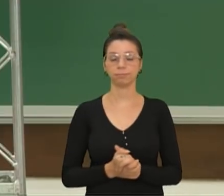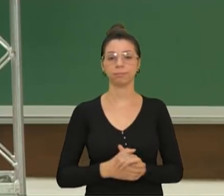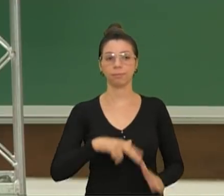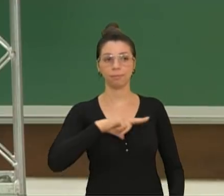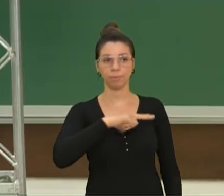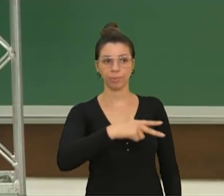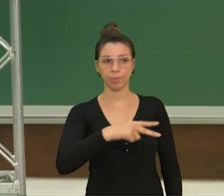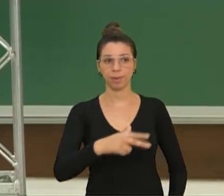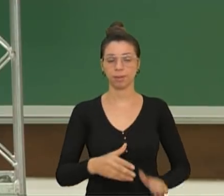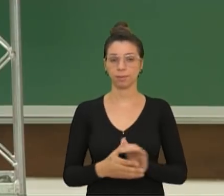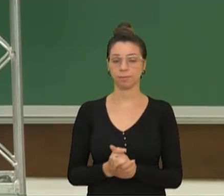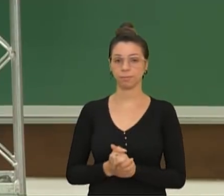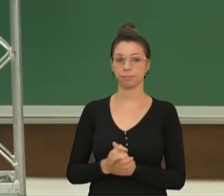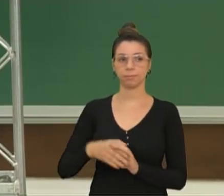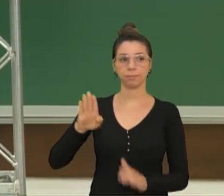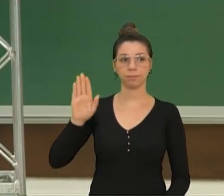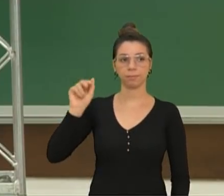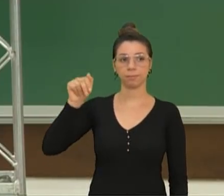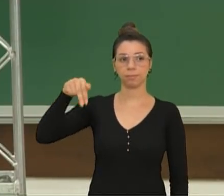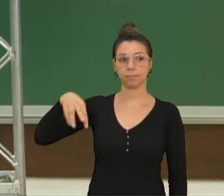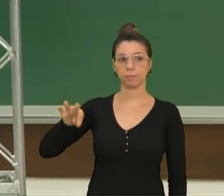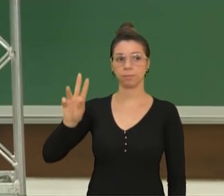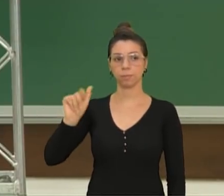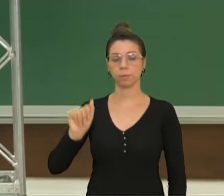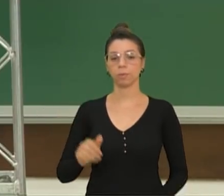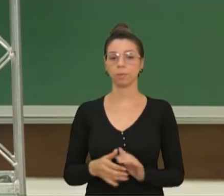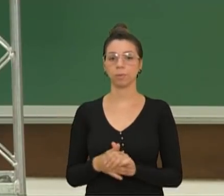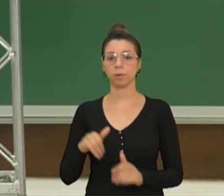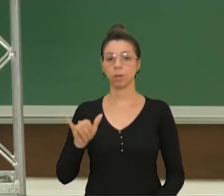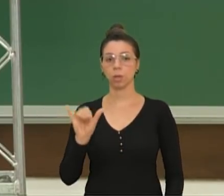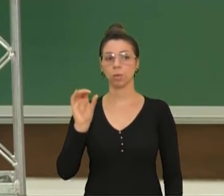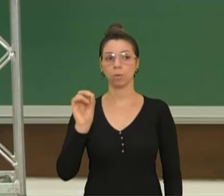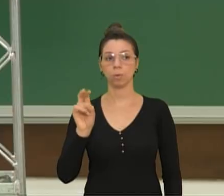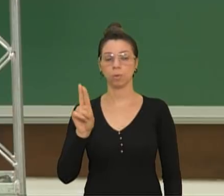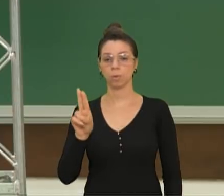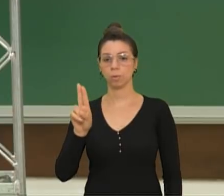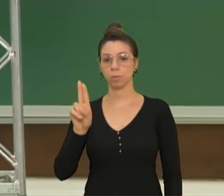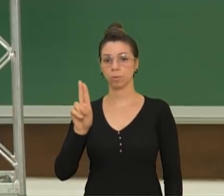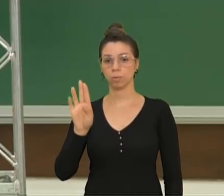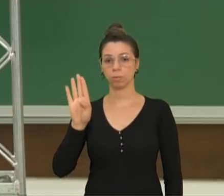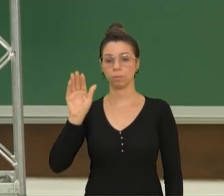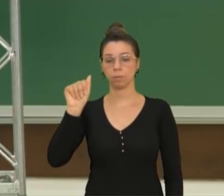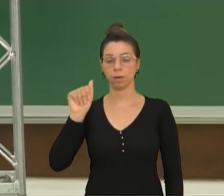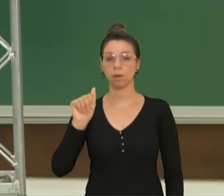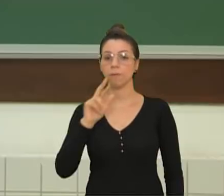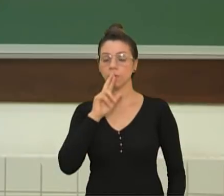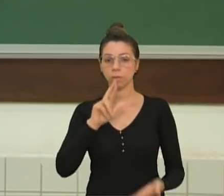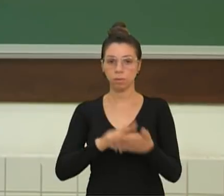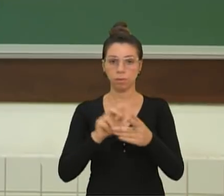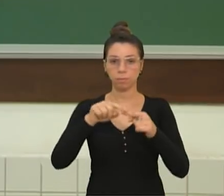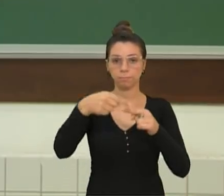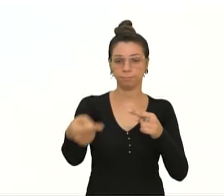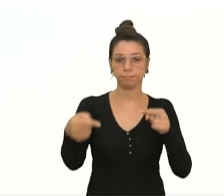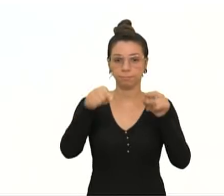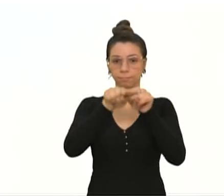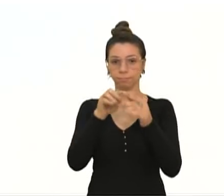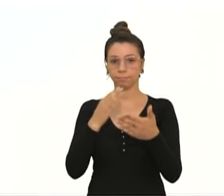portuguesa. Letra C, bantu. Ou letra C, Yorubá? Vou deixar um tempo para vocês responder, em seguida voltamos com a aula.